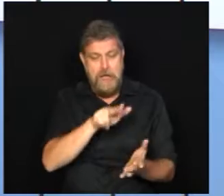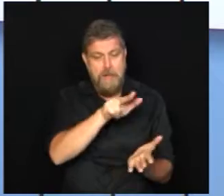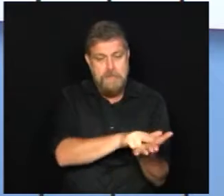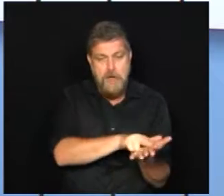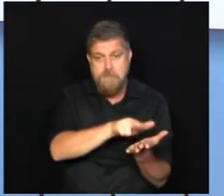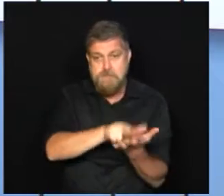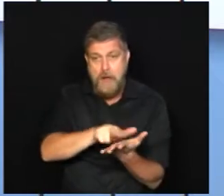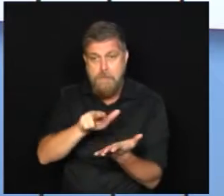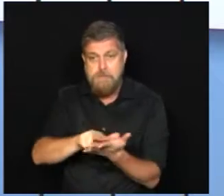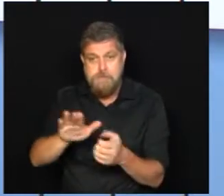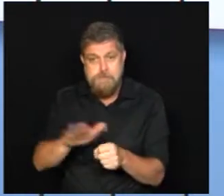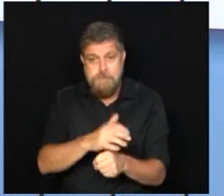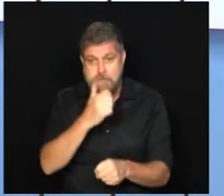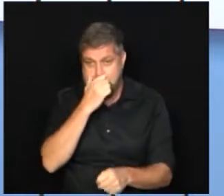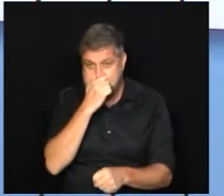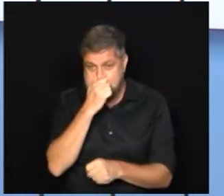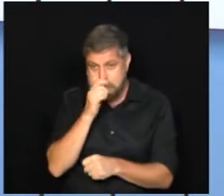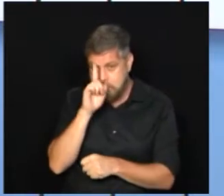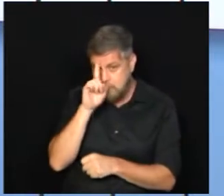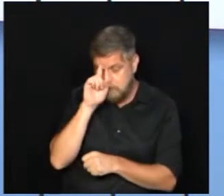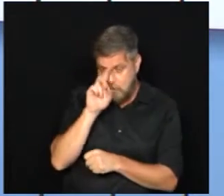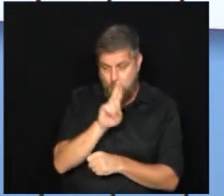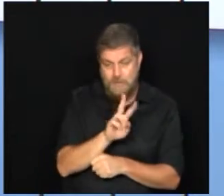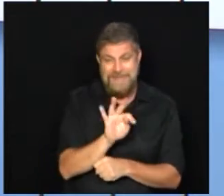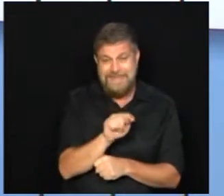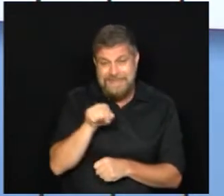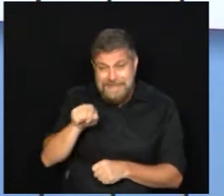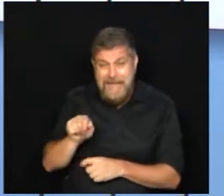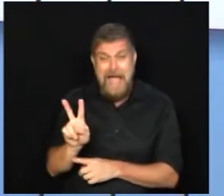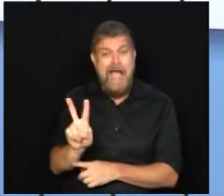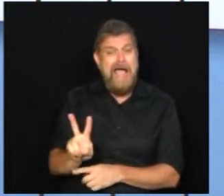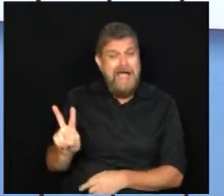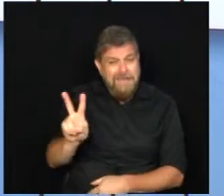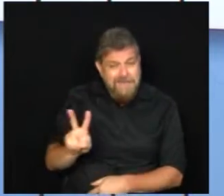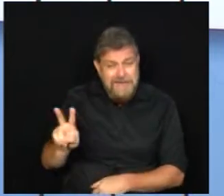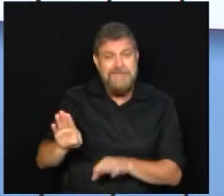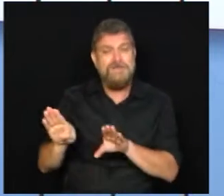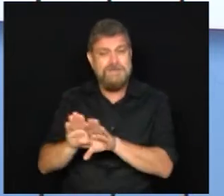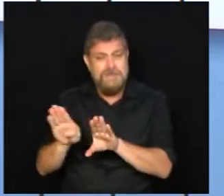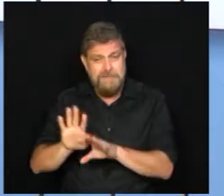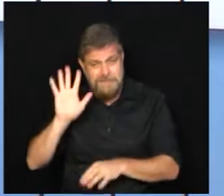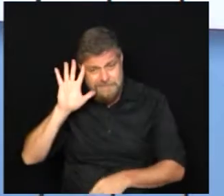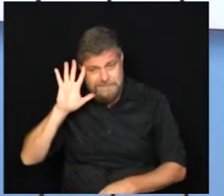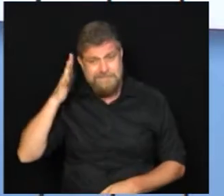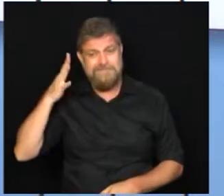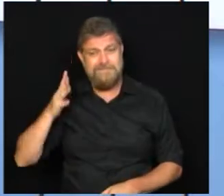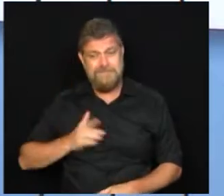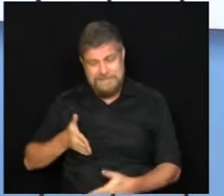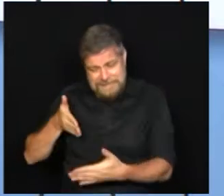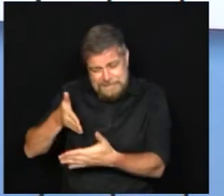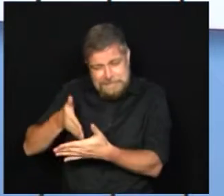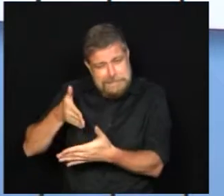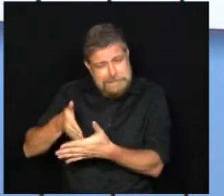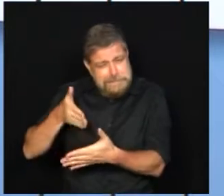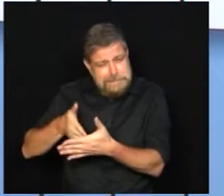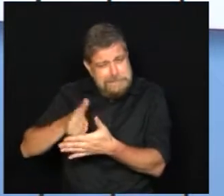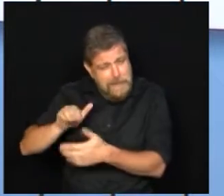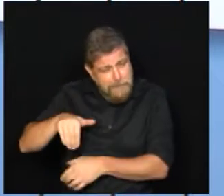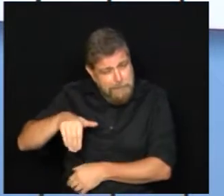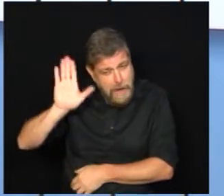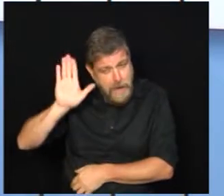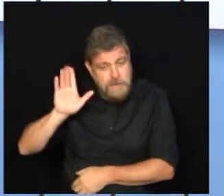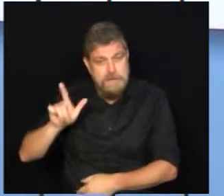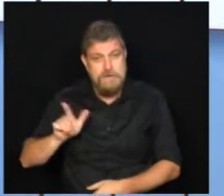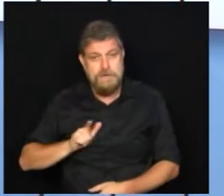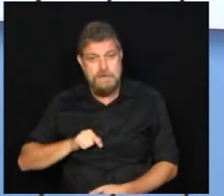ocupação dos leitos de UTI Valinhos é outra cidade da RMC que decidiu por medidas mais restritivas